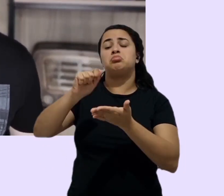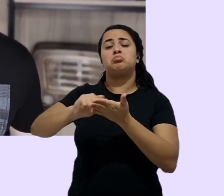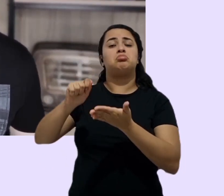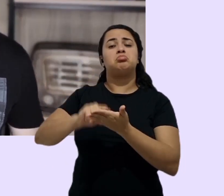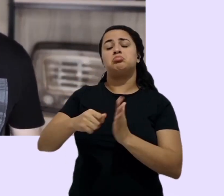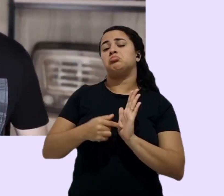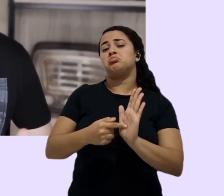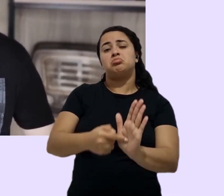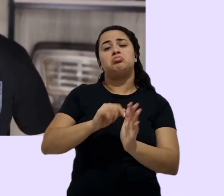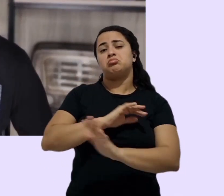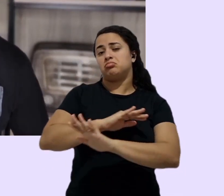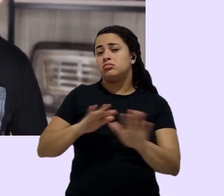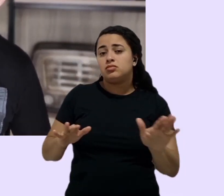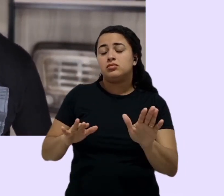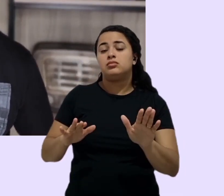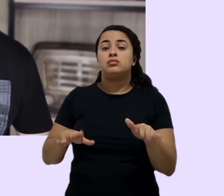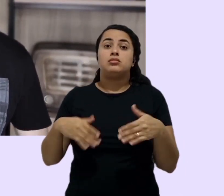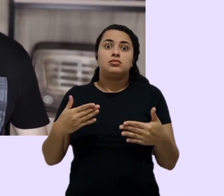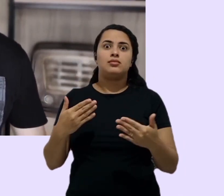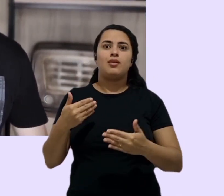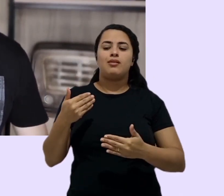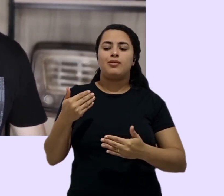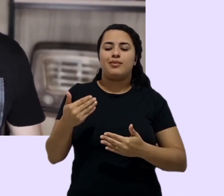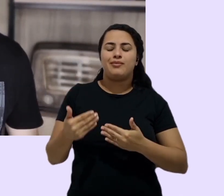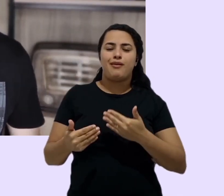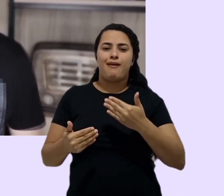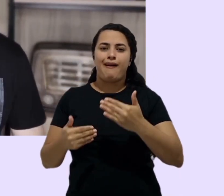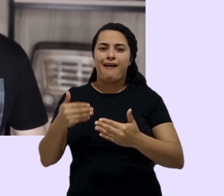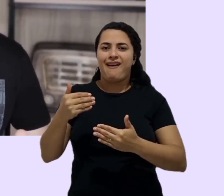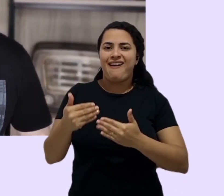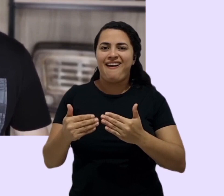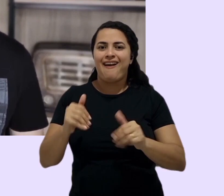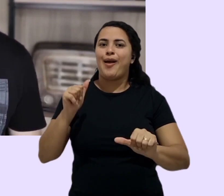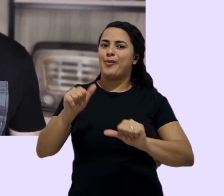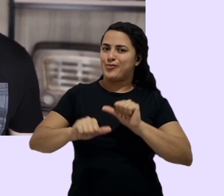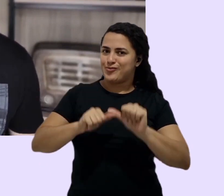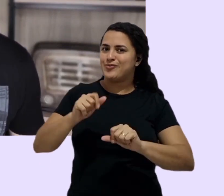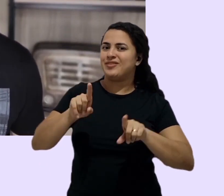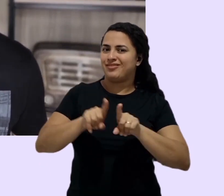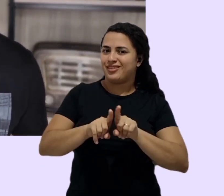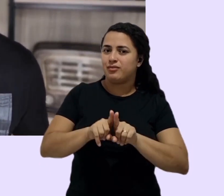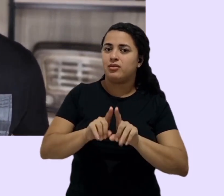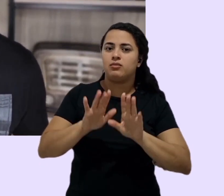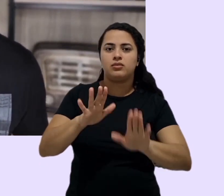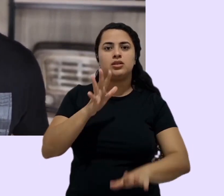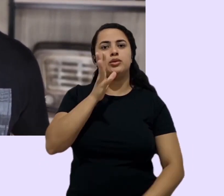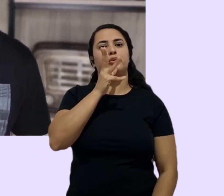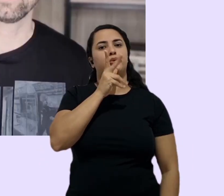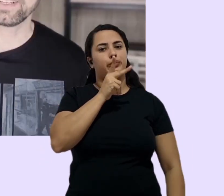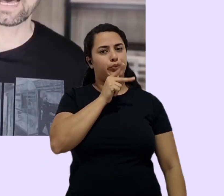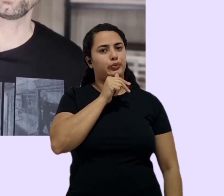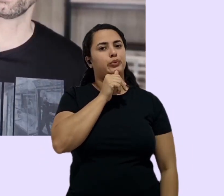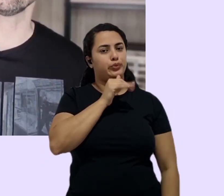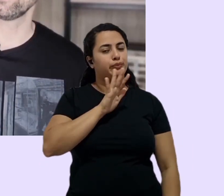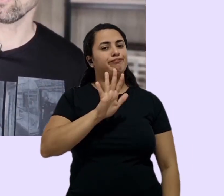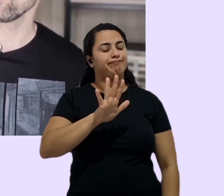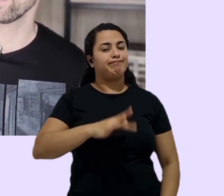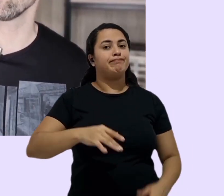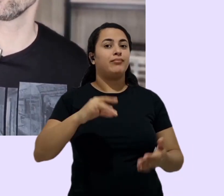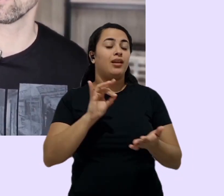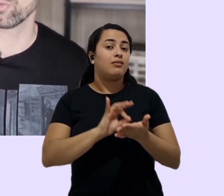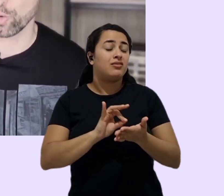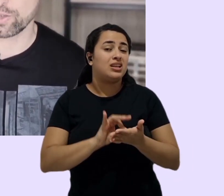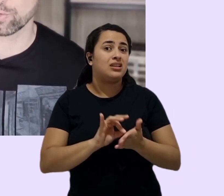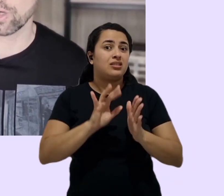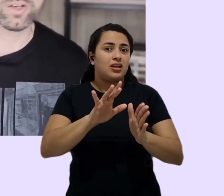coisas, escrever. Com o passar do tempo, isso também mudou. Mas isso demorou muito, galera. Na verdade, até